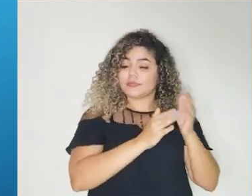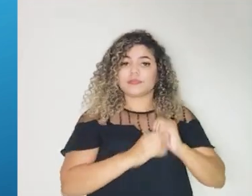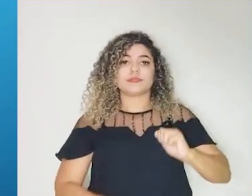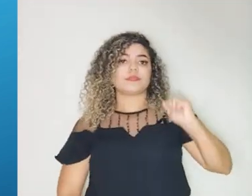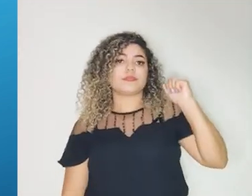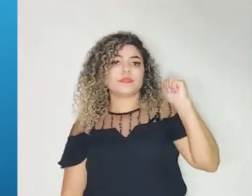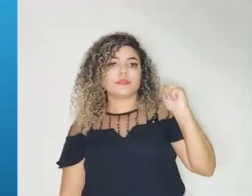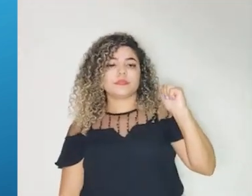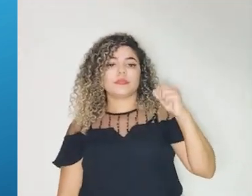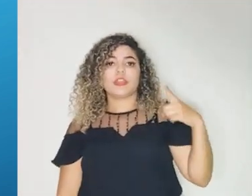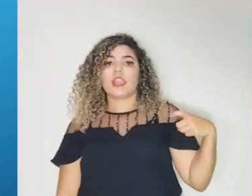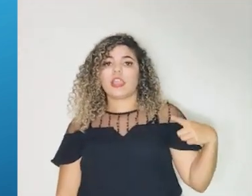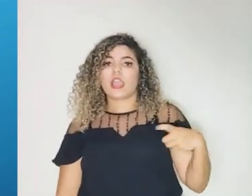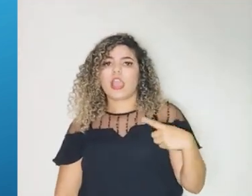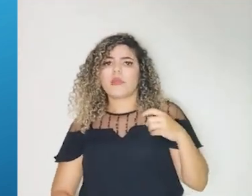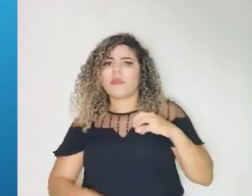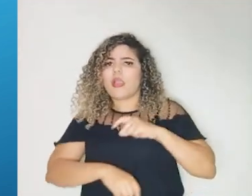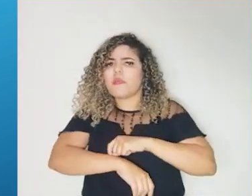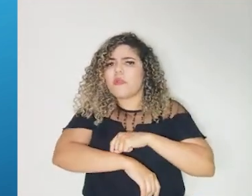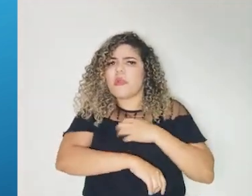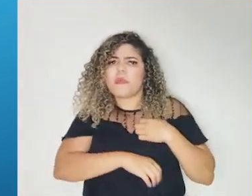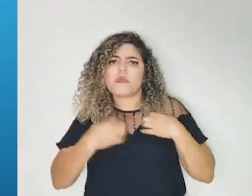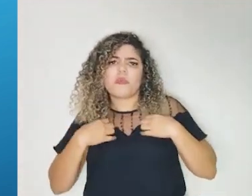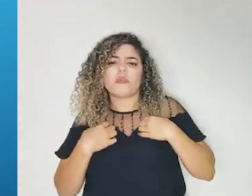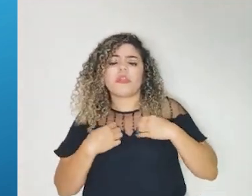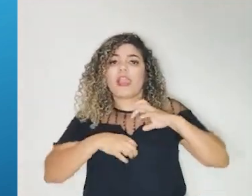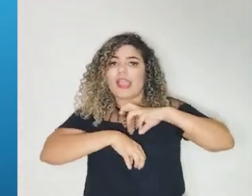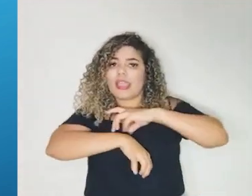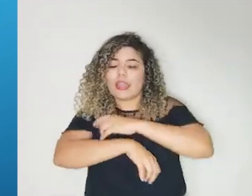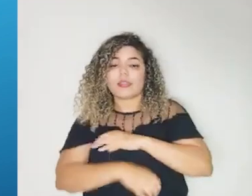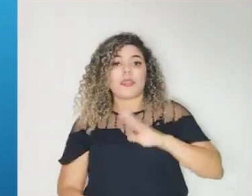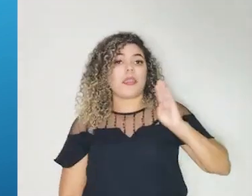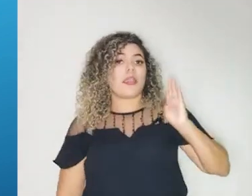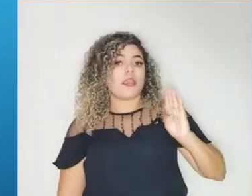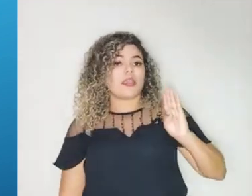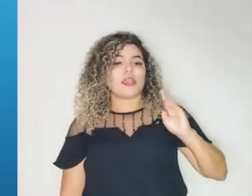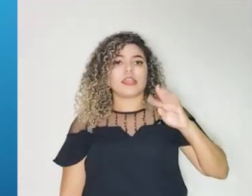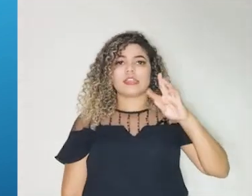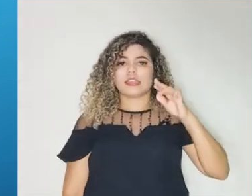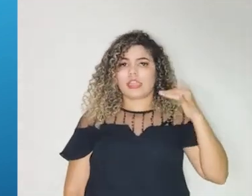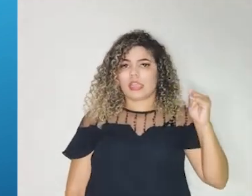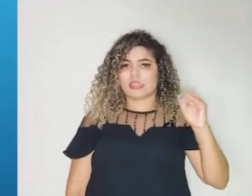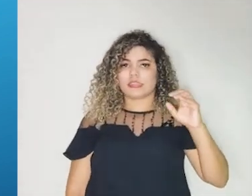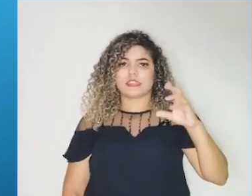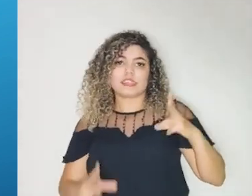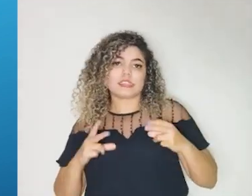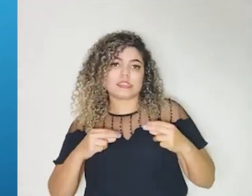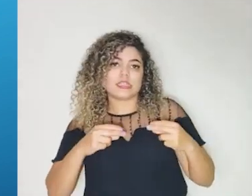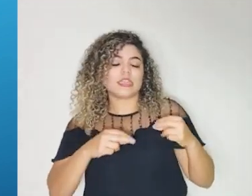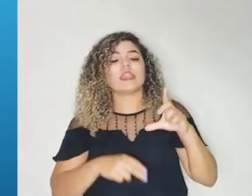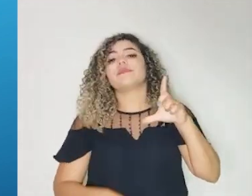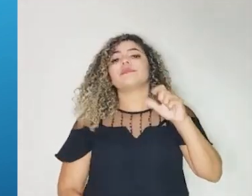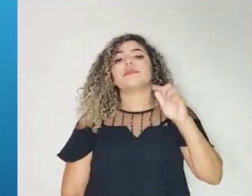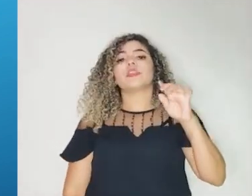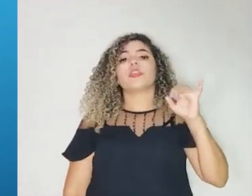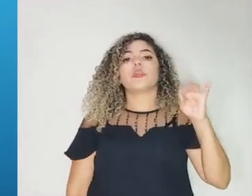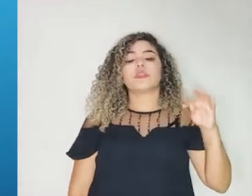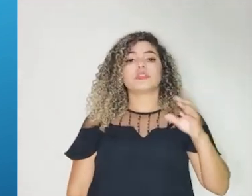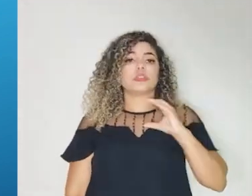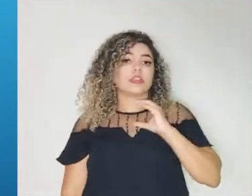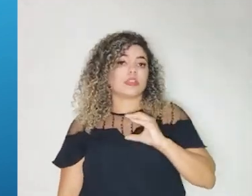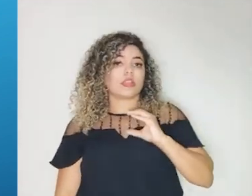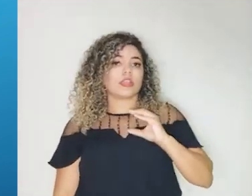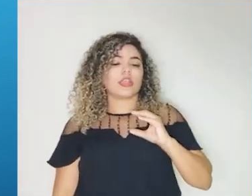A. Camarão, pulga e aranha. Letra B. Traça, siri e lagosta. Letra